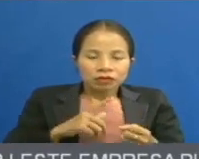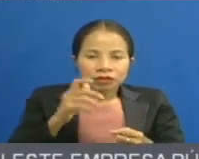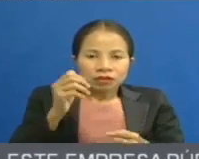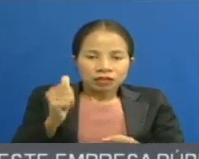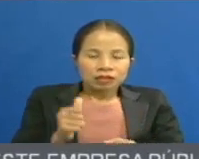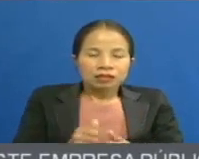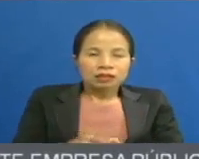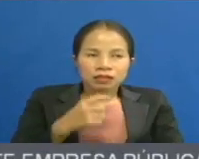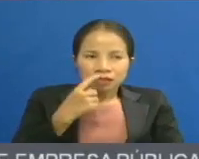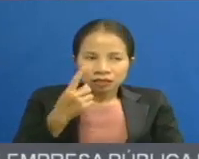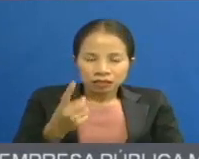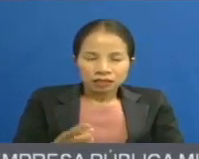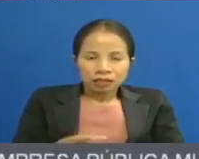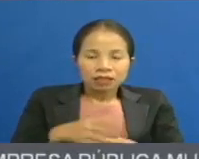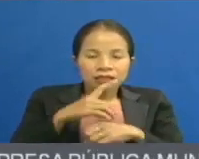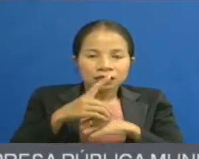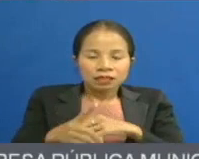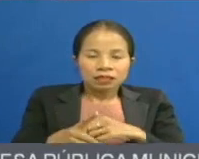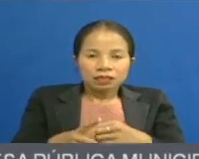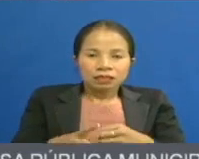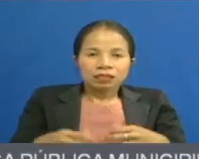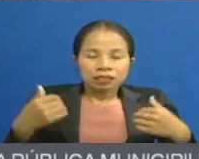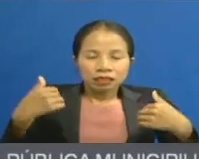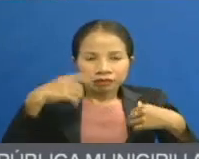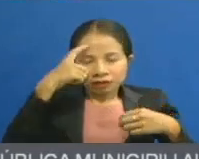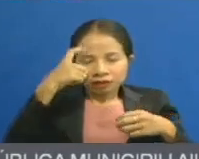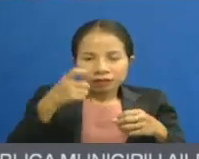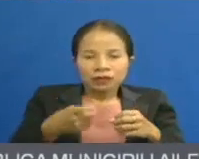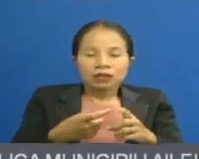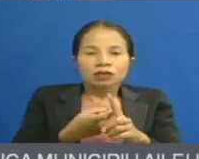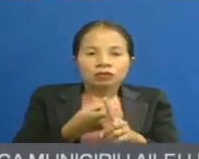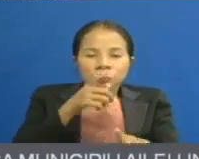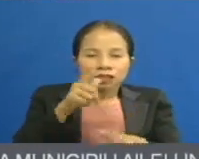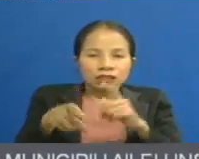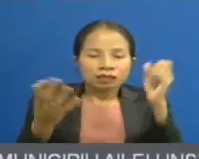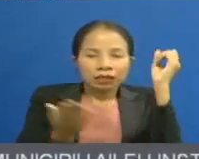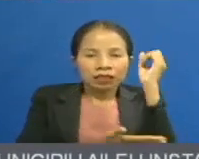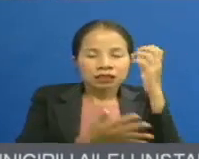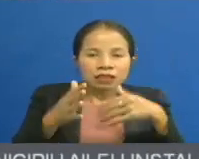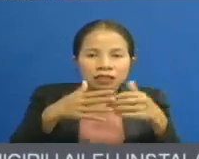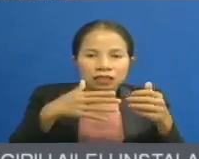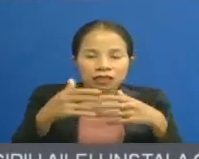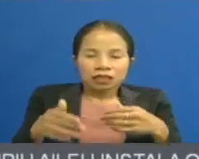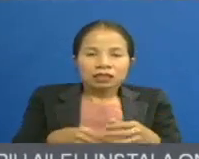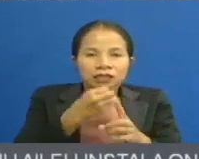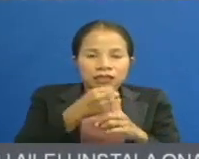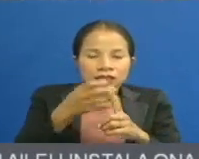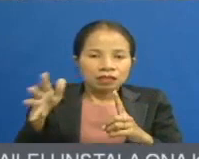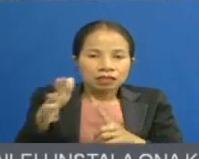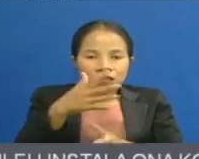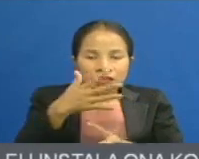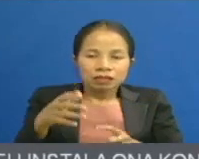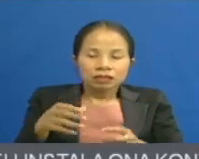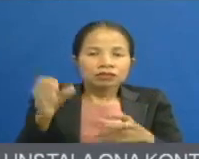de Arozo Hatete, desastre naturais moço causa husi ematesi ai erviru, hodi provoca rai halai no animbot wangira